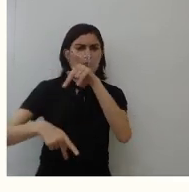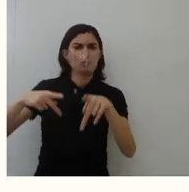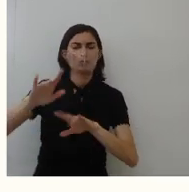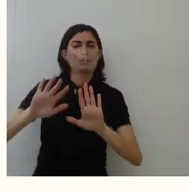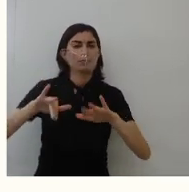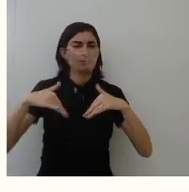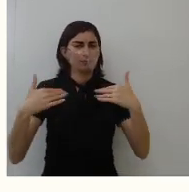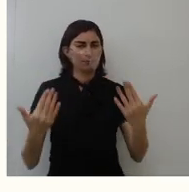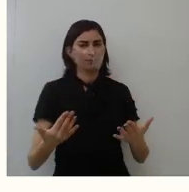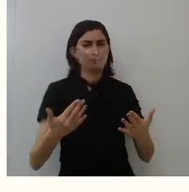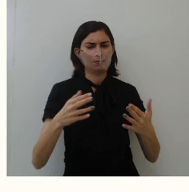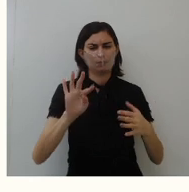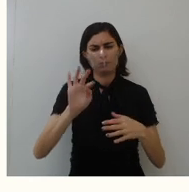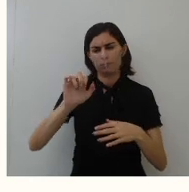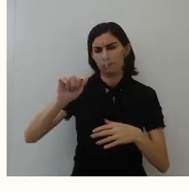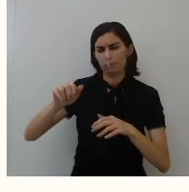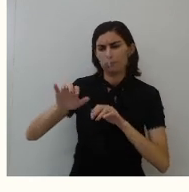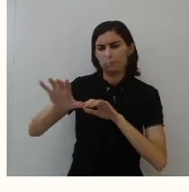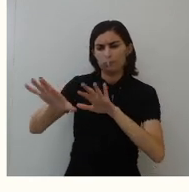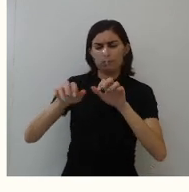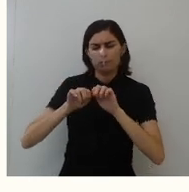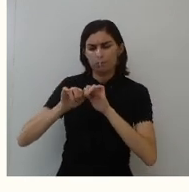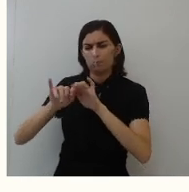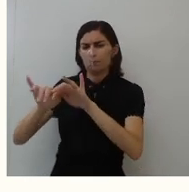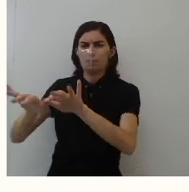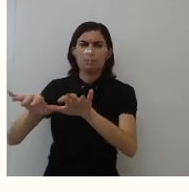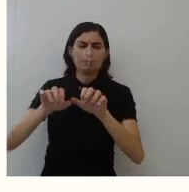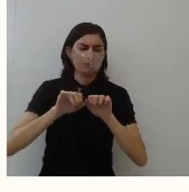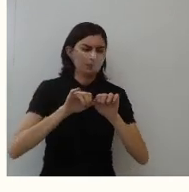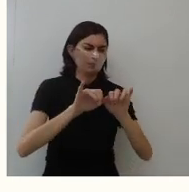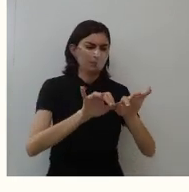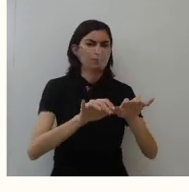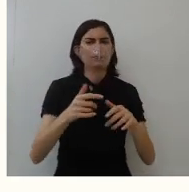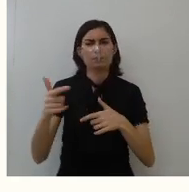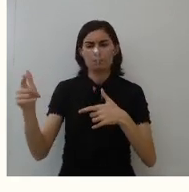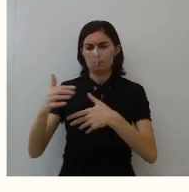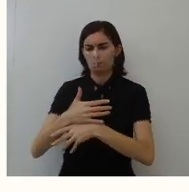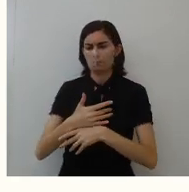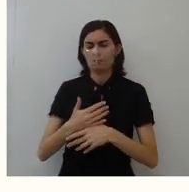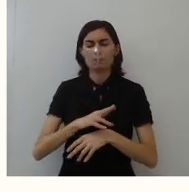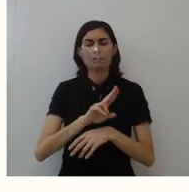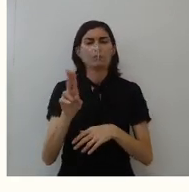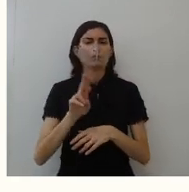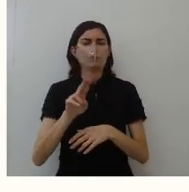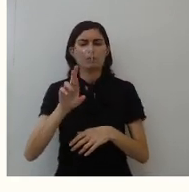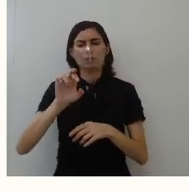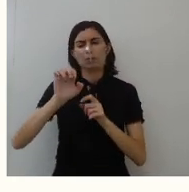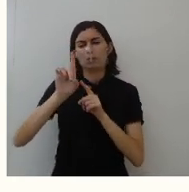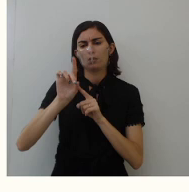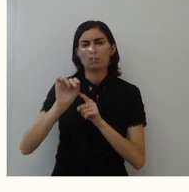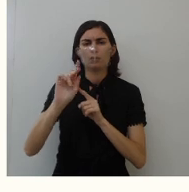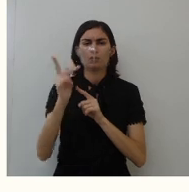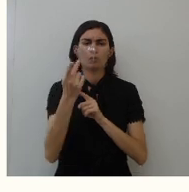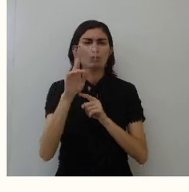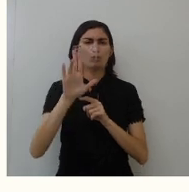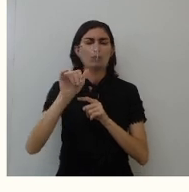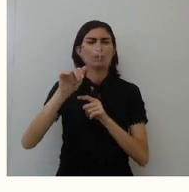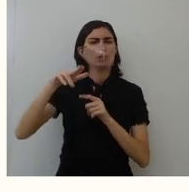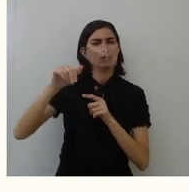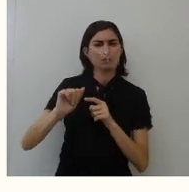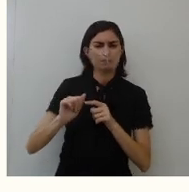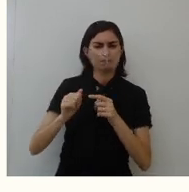Então, essas teias que vão se dispensando de uma cidade a outra, a gente chama isso de rede urbana, né? Que é